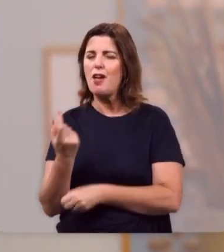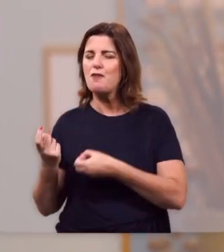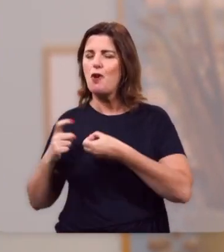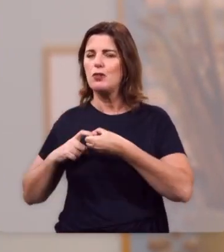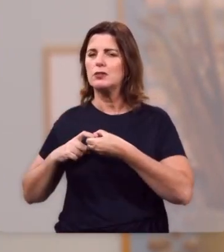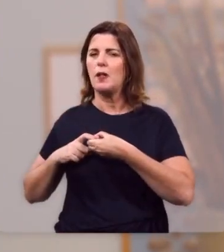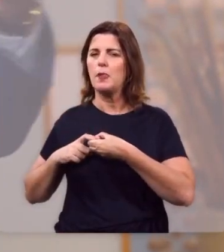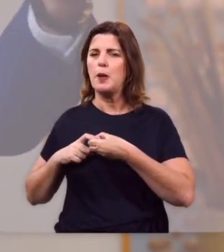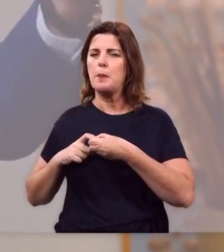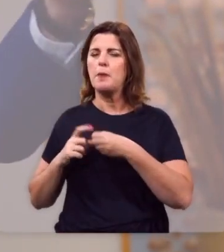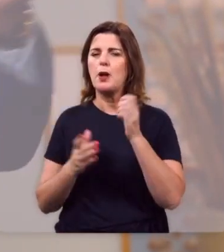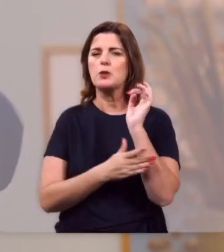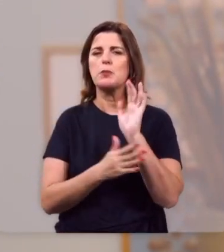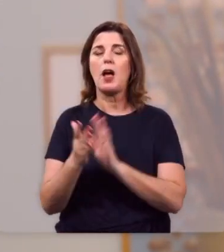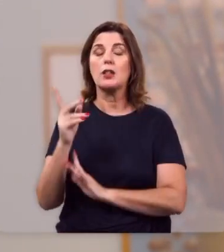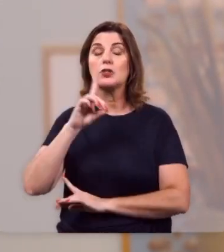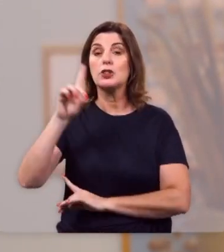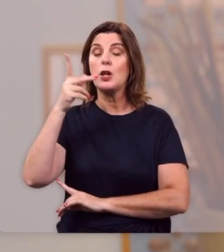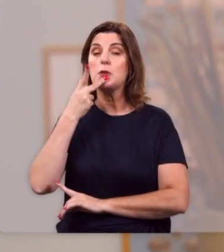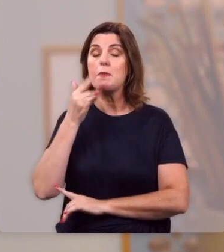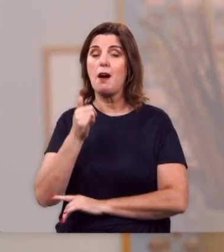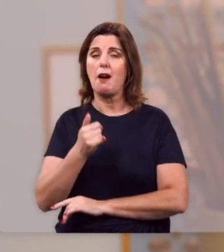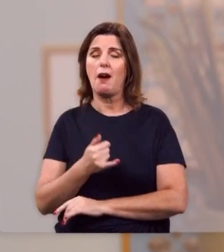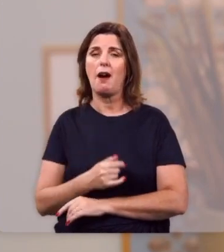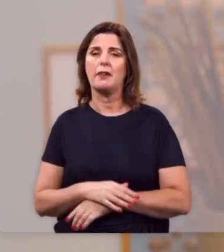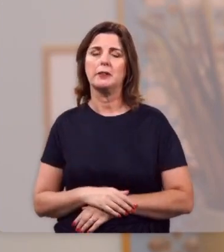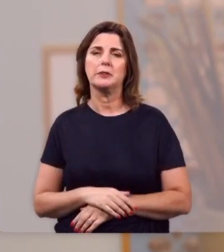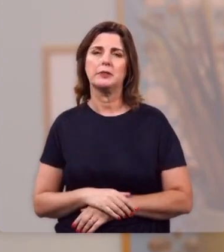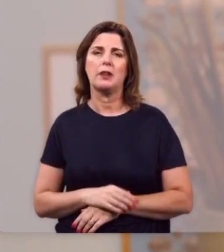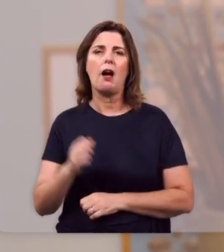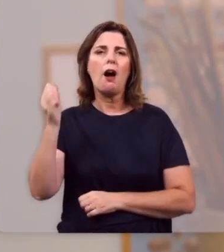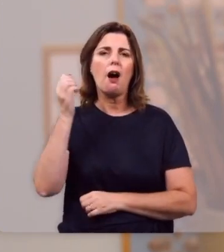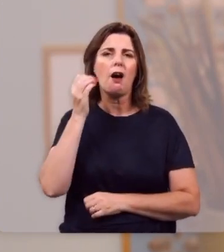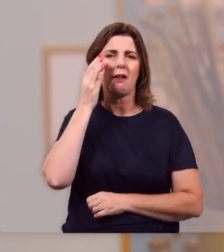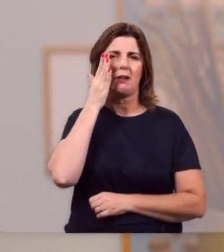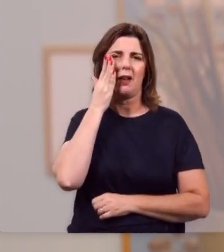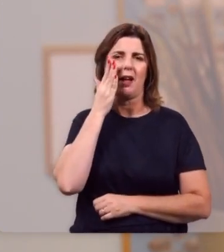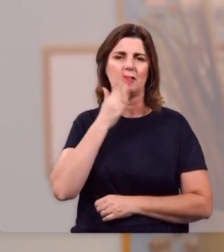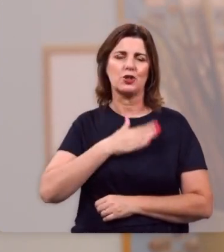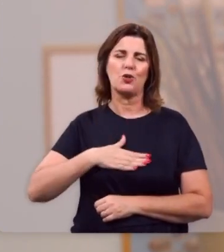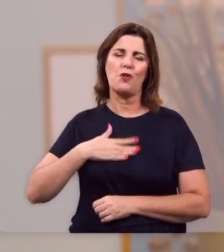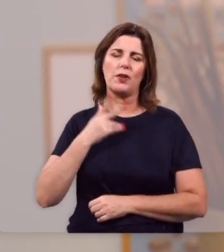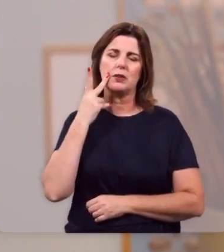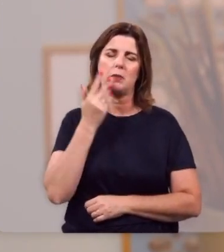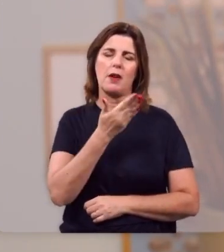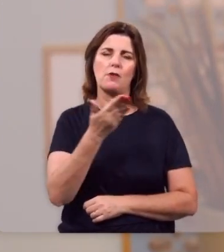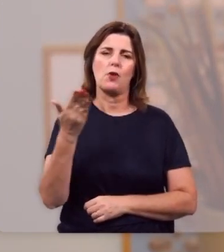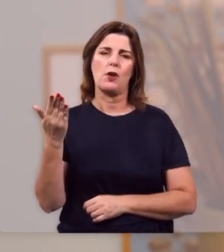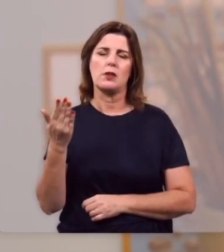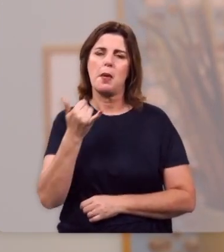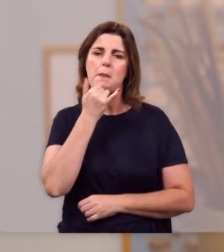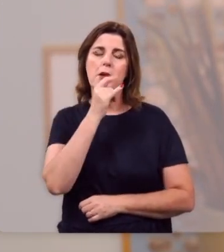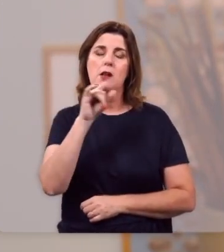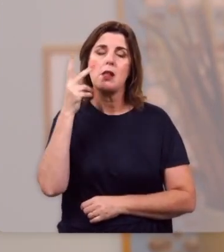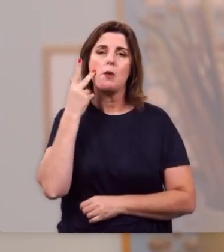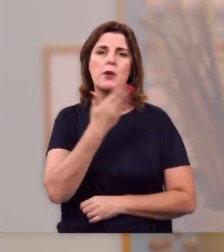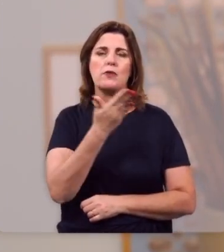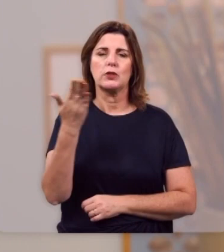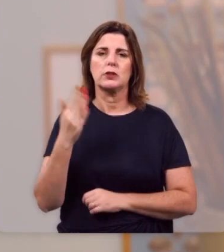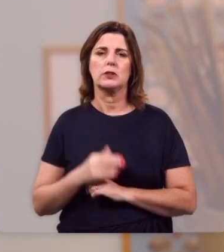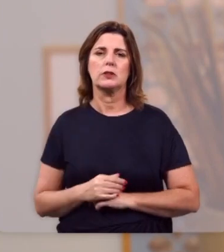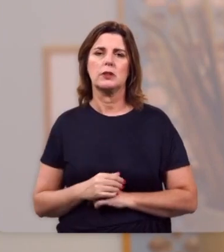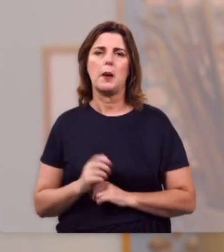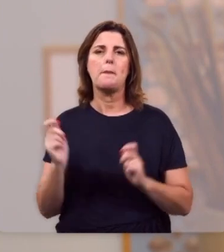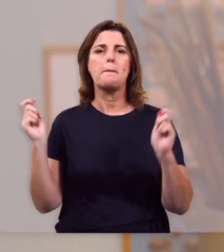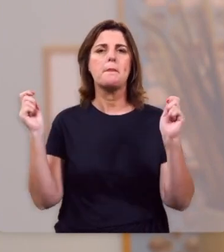volte. Os braços do Pai estão abertos. Há graça suficiente para você, há perdão para você,